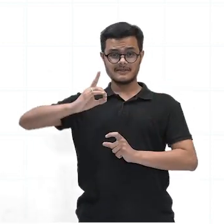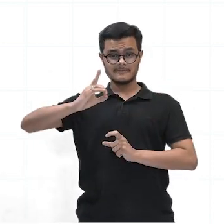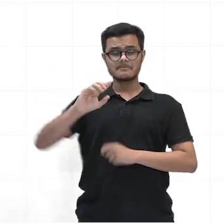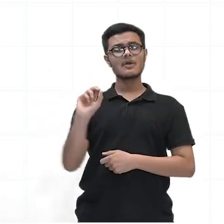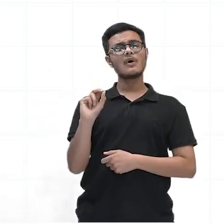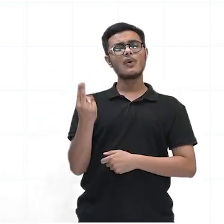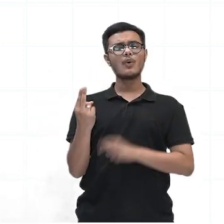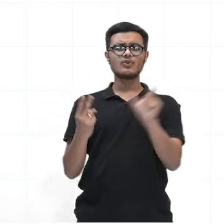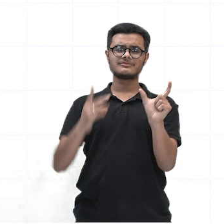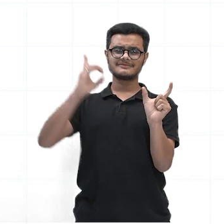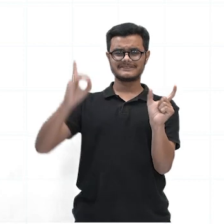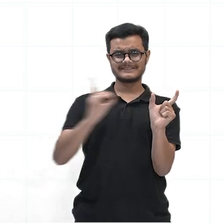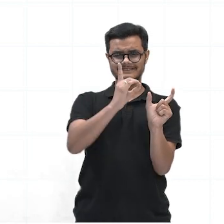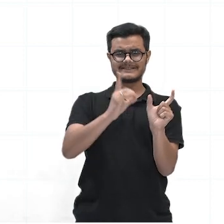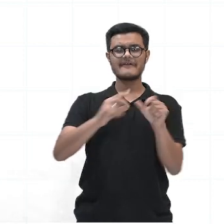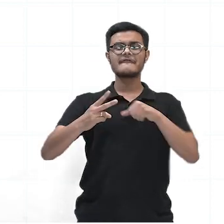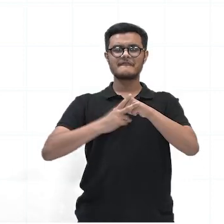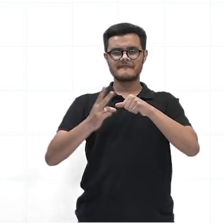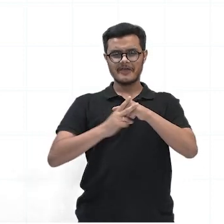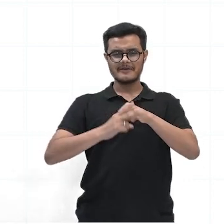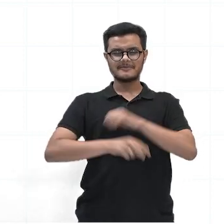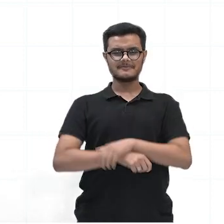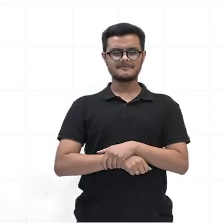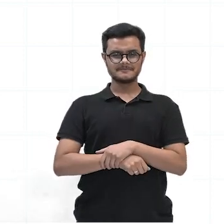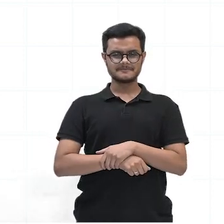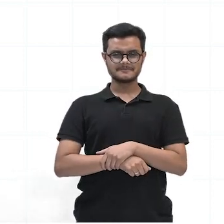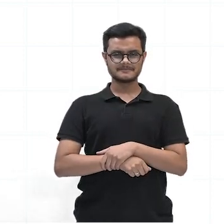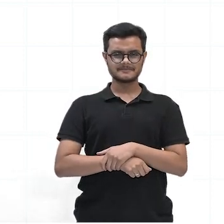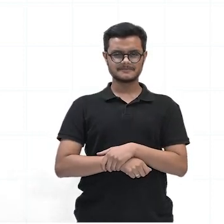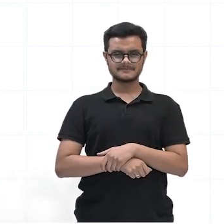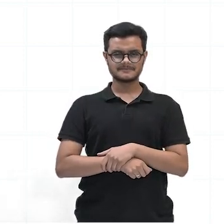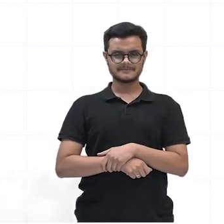ou de nos verbos regulares.